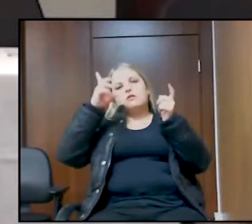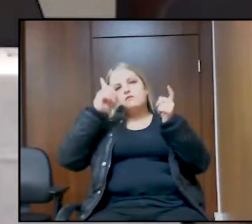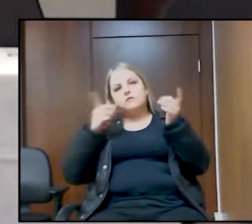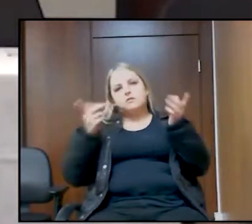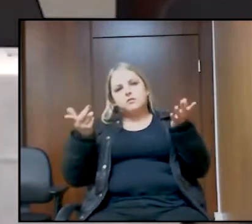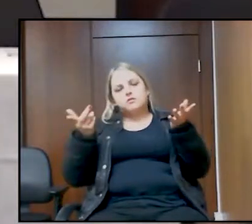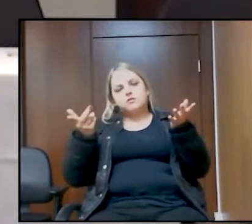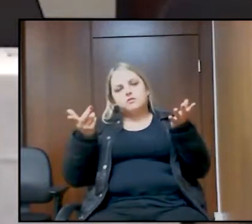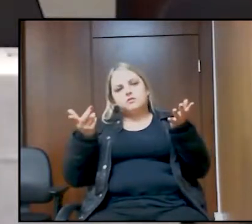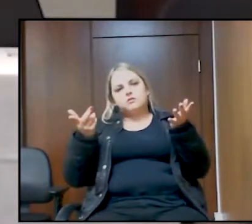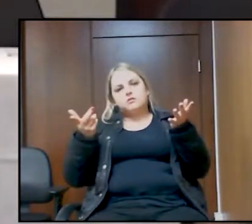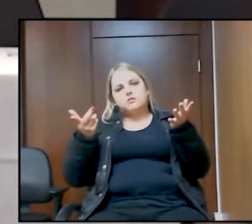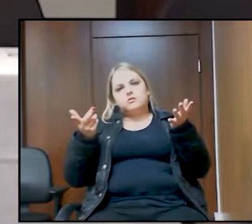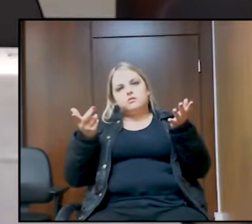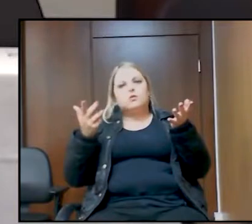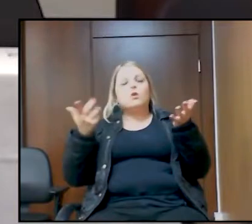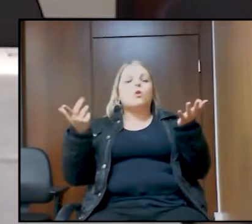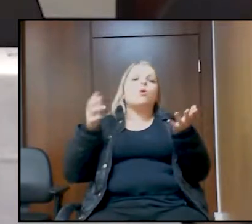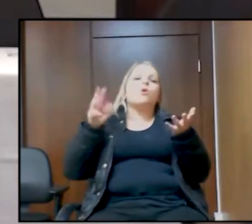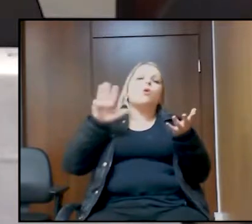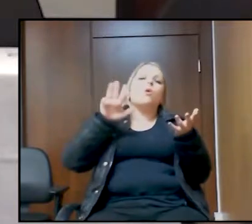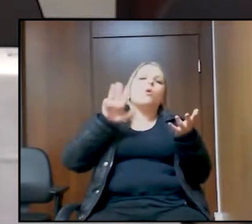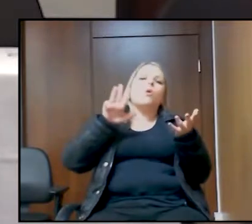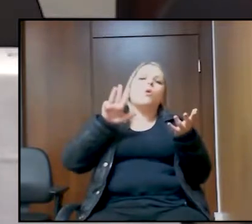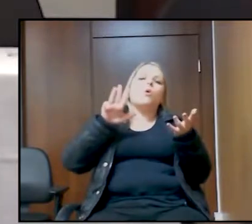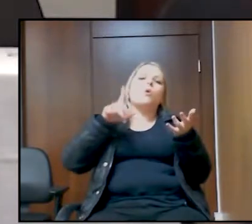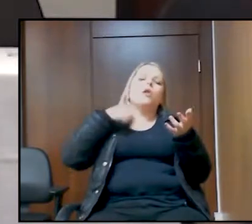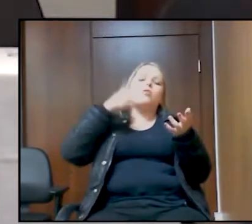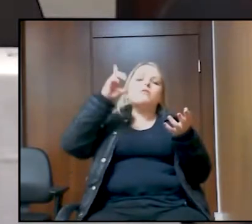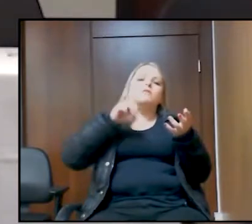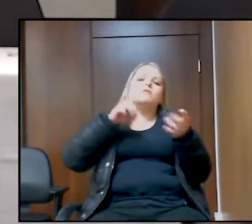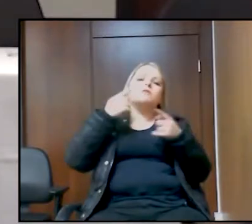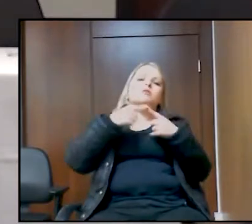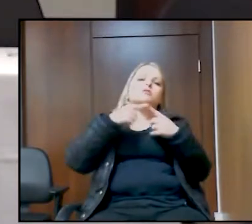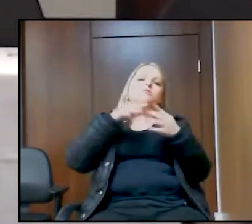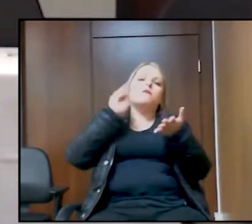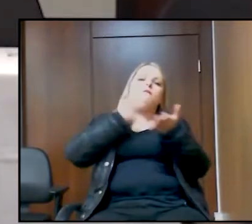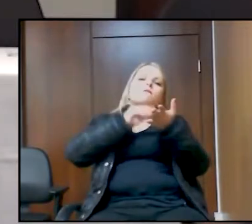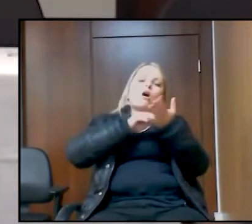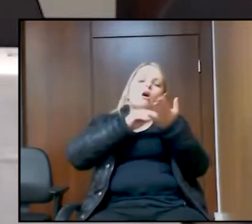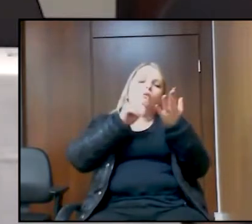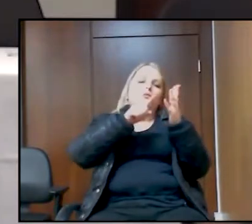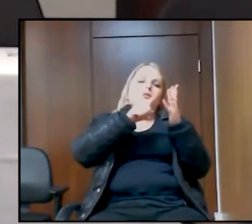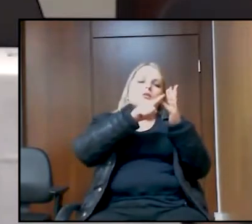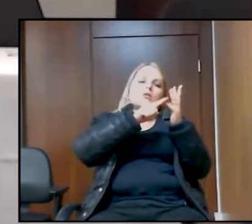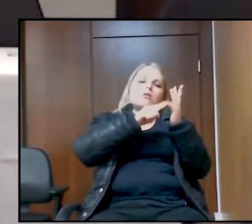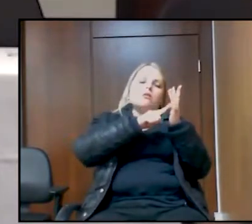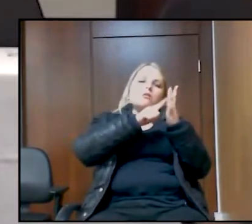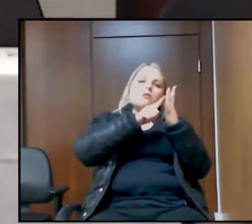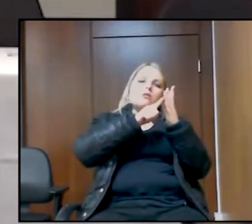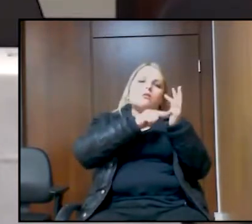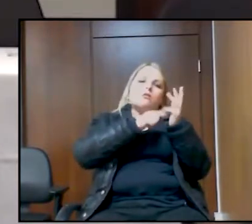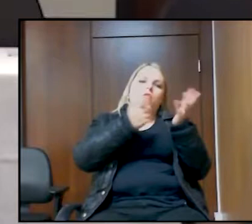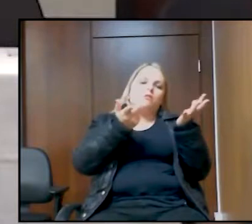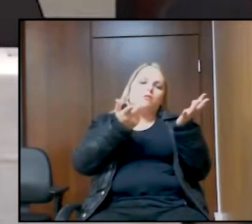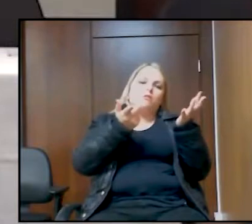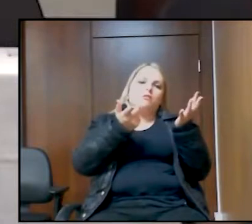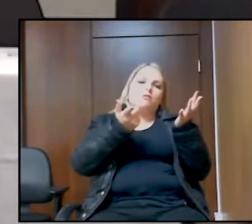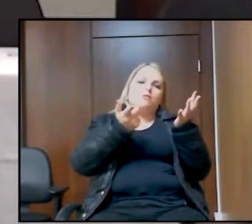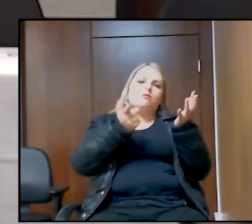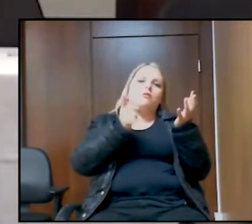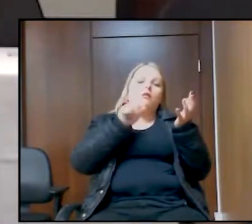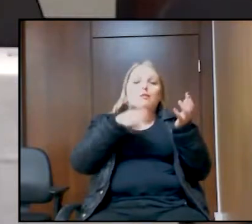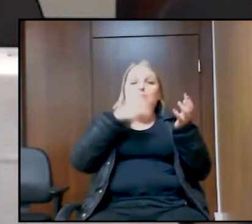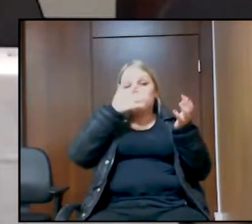E nem que o Lula é deficiente porque não tem um dedo e essas coisas que eu já cansei de ouvir, mas são pessoas